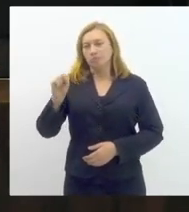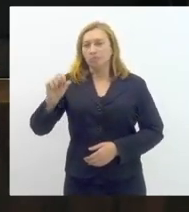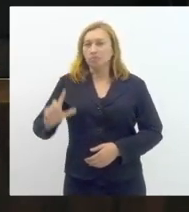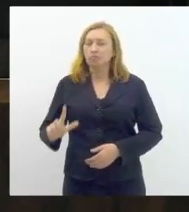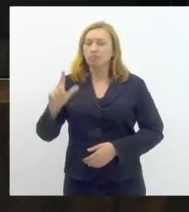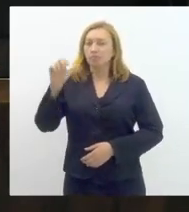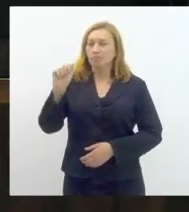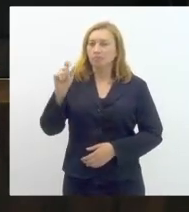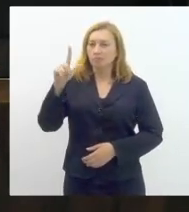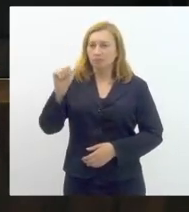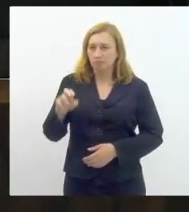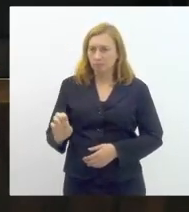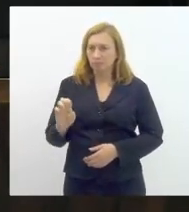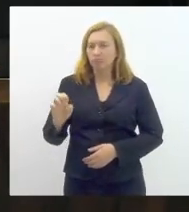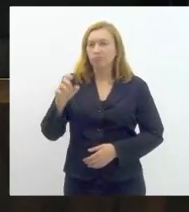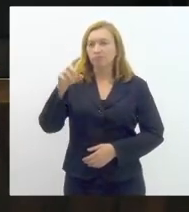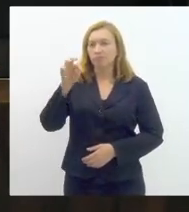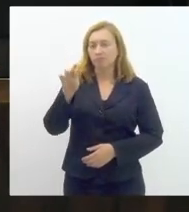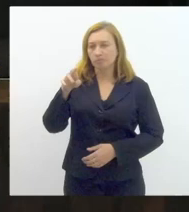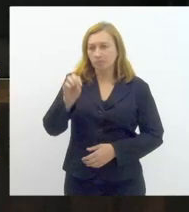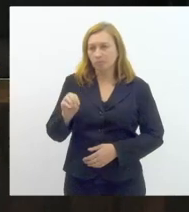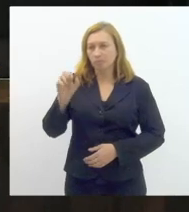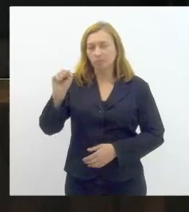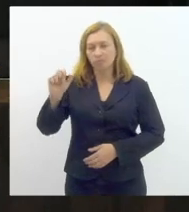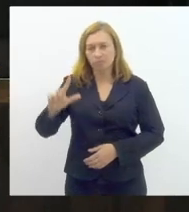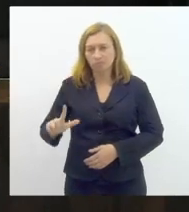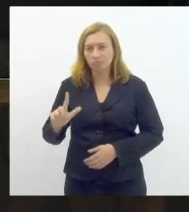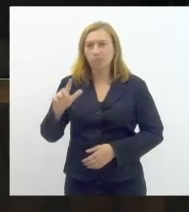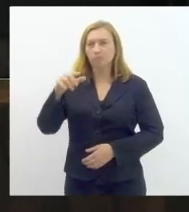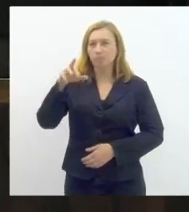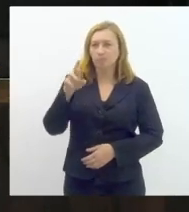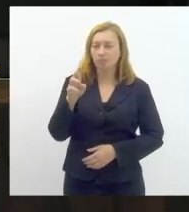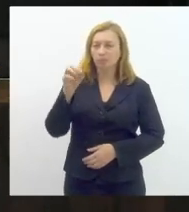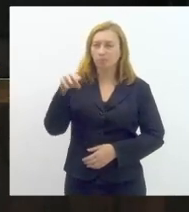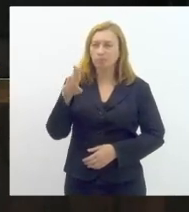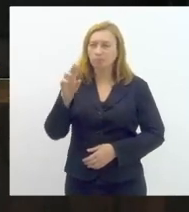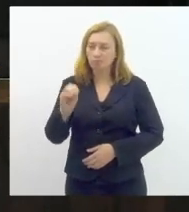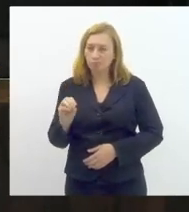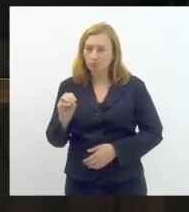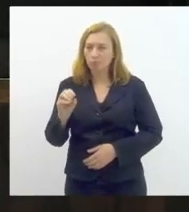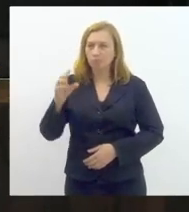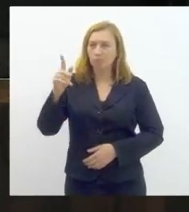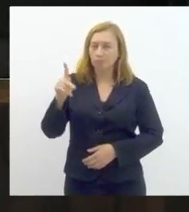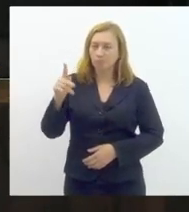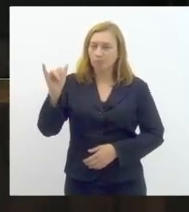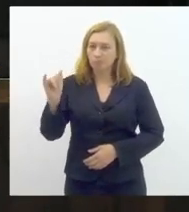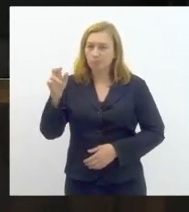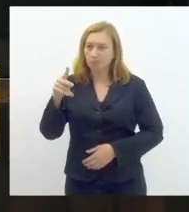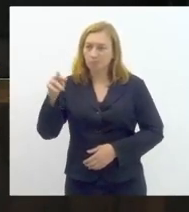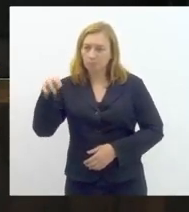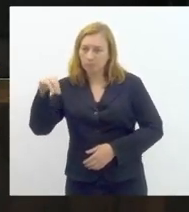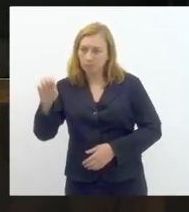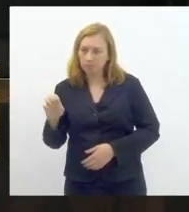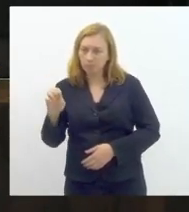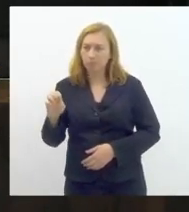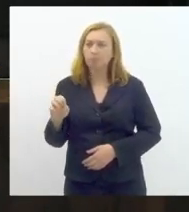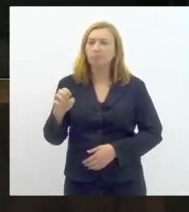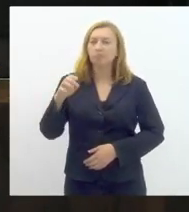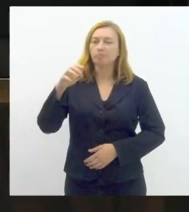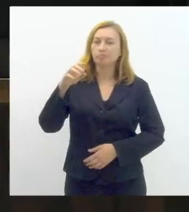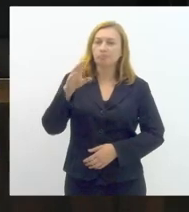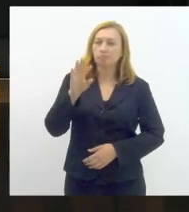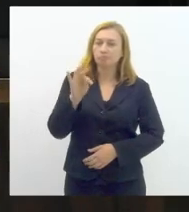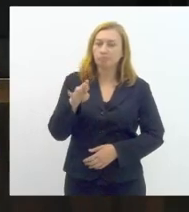Valença. Do Centro-Sul, Rômulo de Paracambi. Da Baixada Litorânea, Maria Eduarda